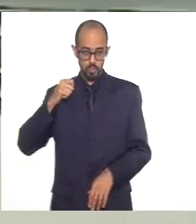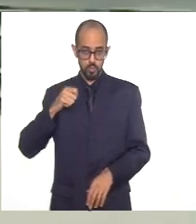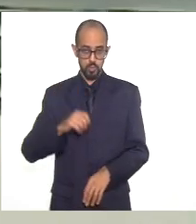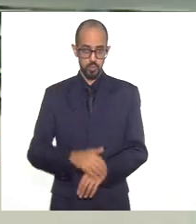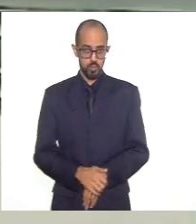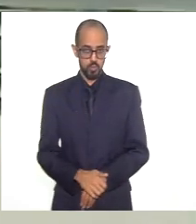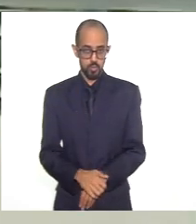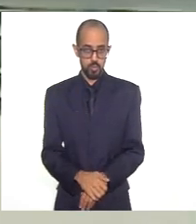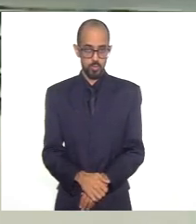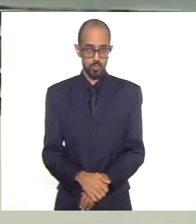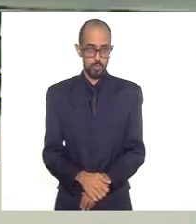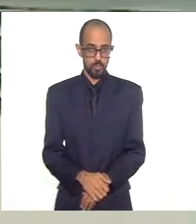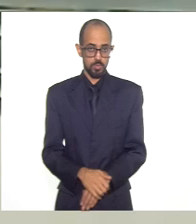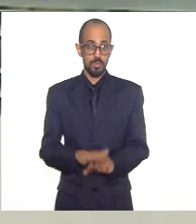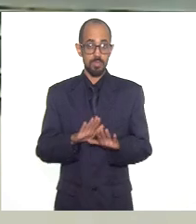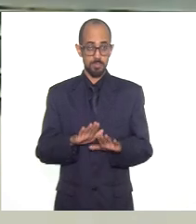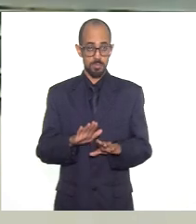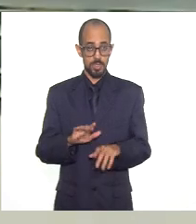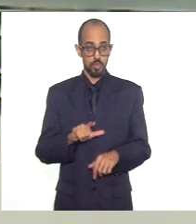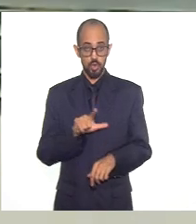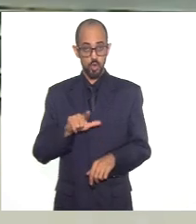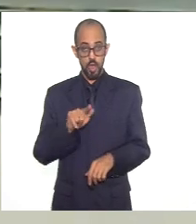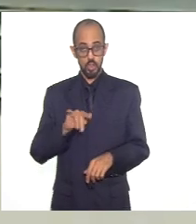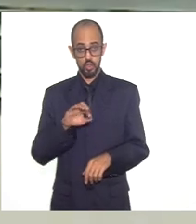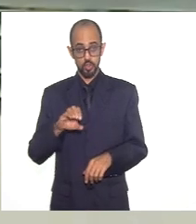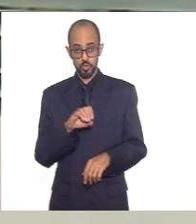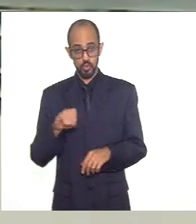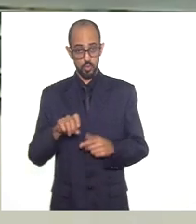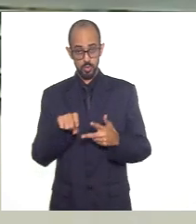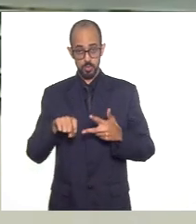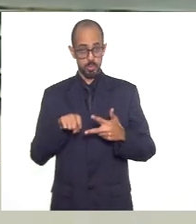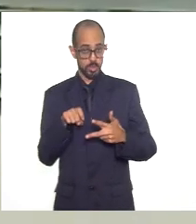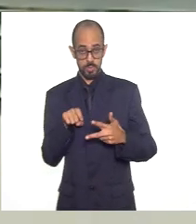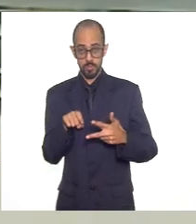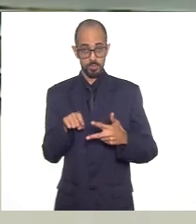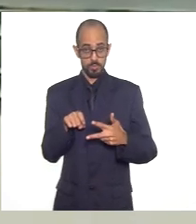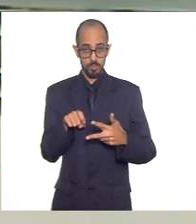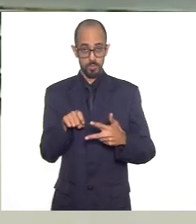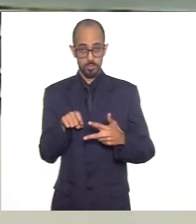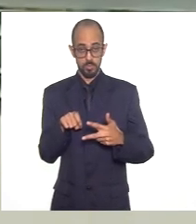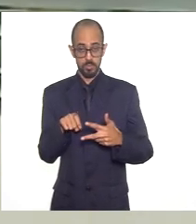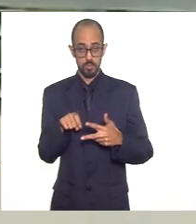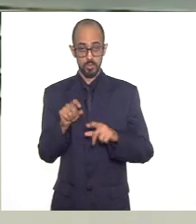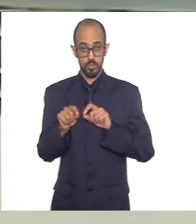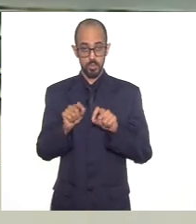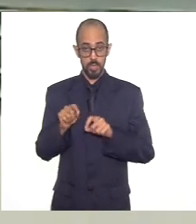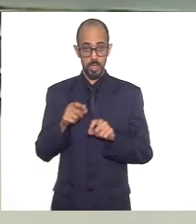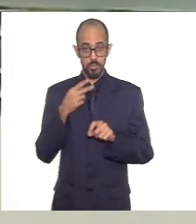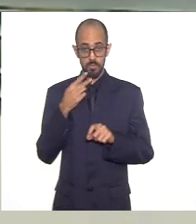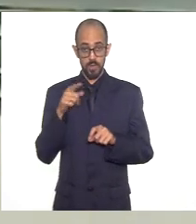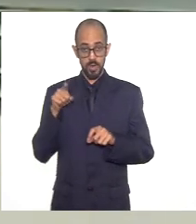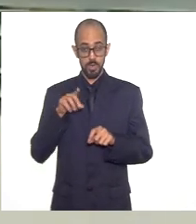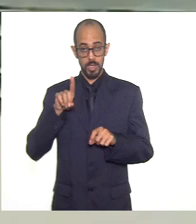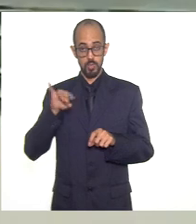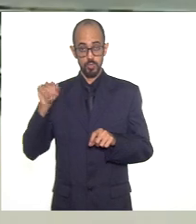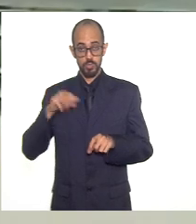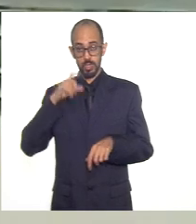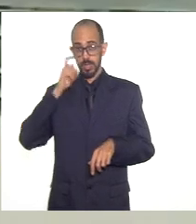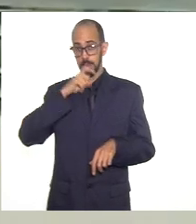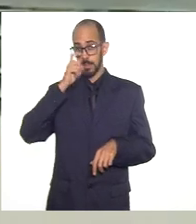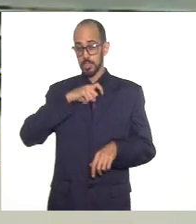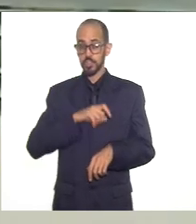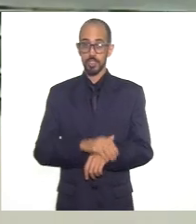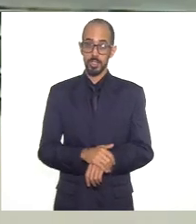claro que o Poder Executivo tomou esse 1º de abril como dia da mentira,